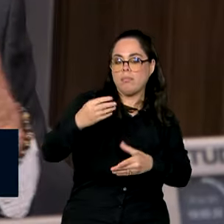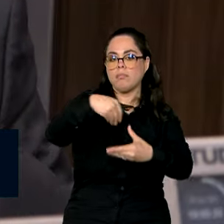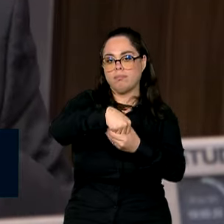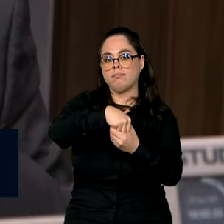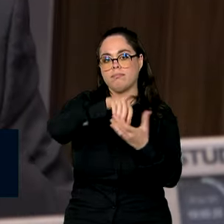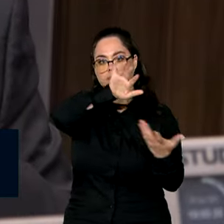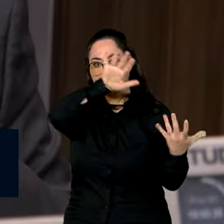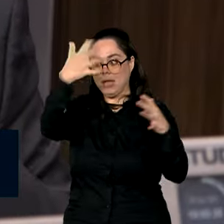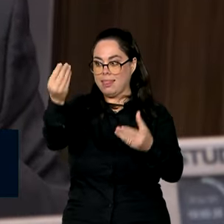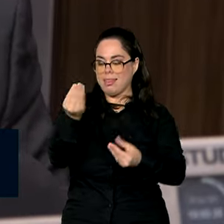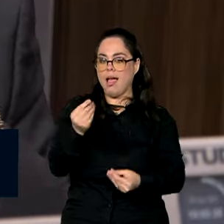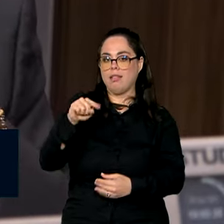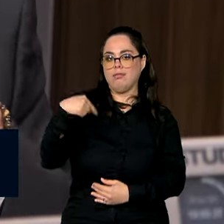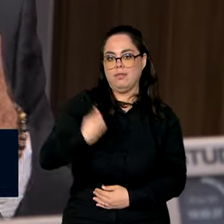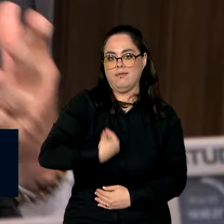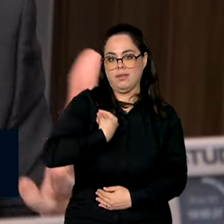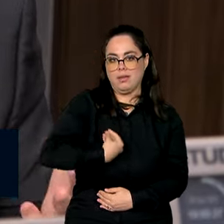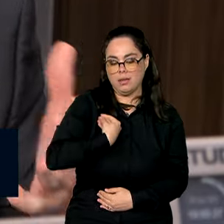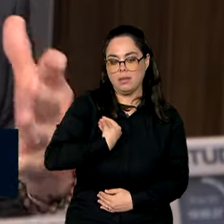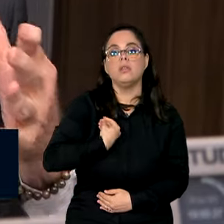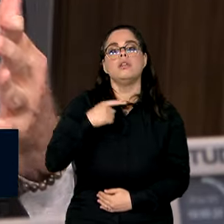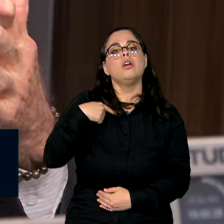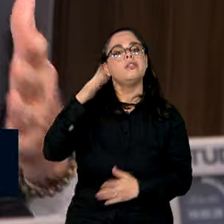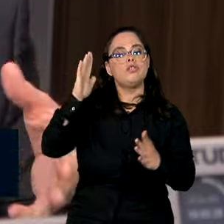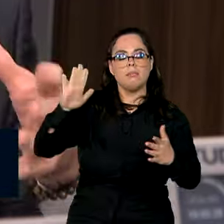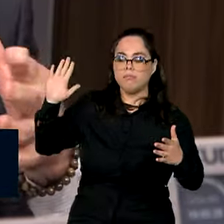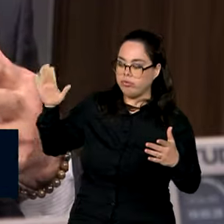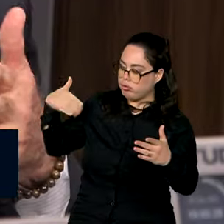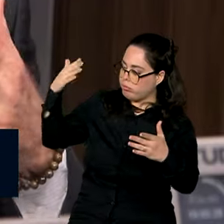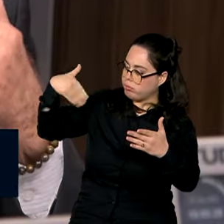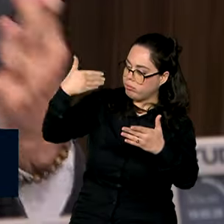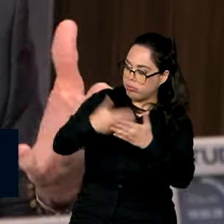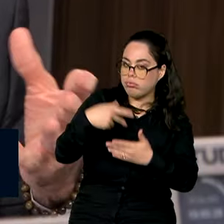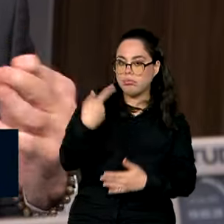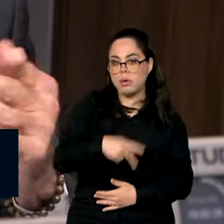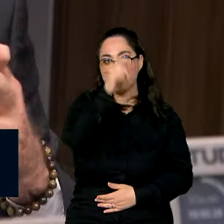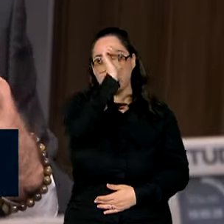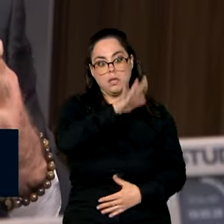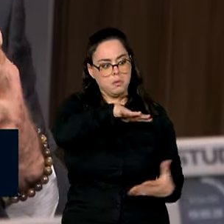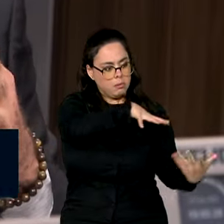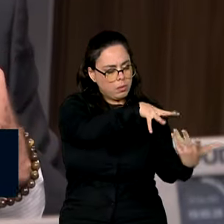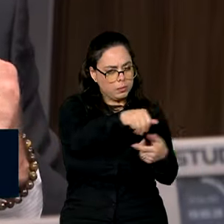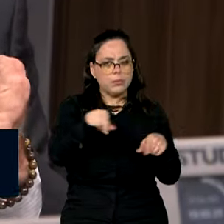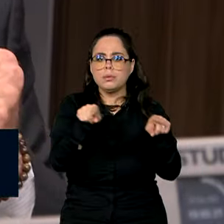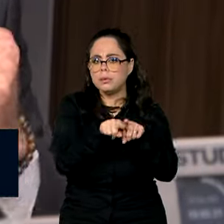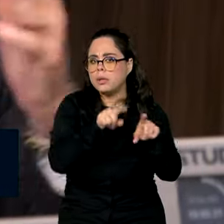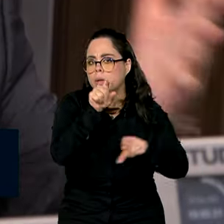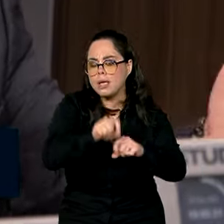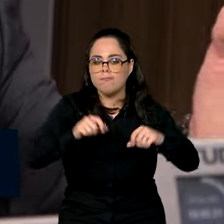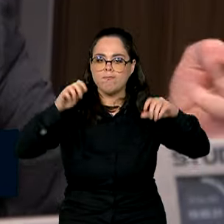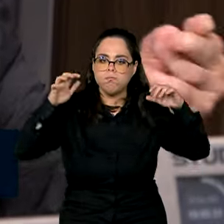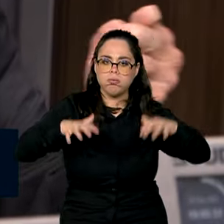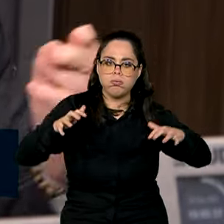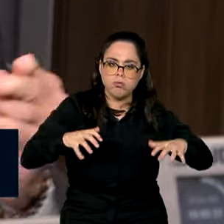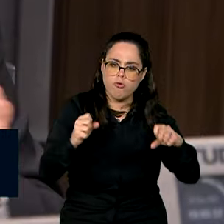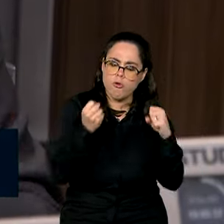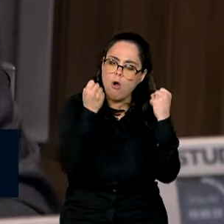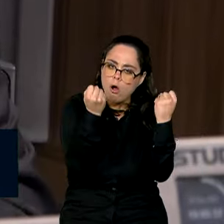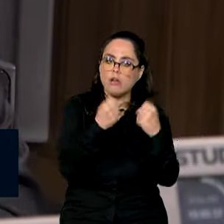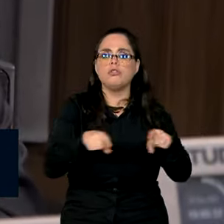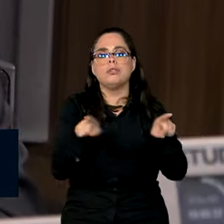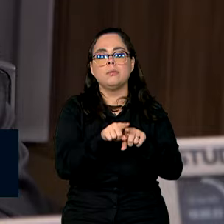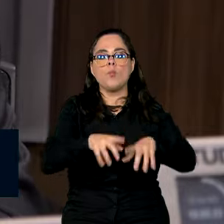no no nos dias de hoje a gente tem assistido aí principalmente no Brasil mas no mundo eh eh chuvas intensas